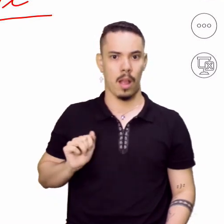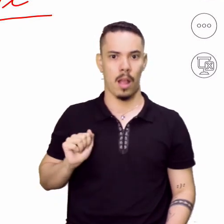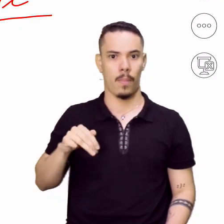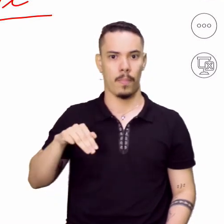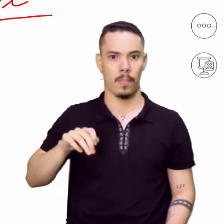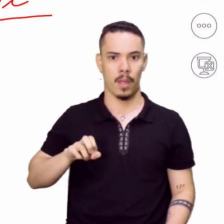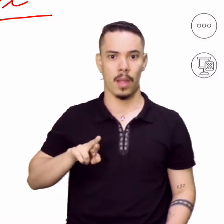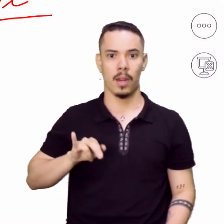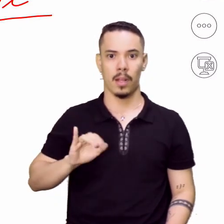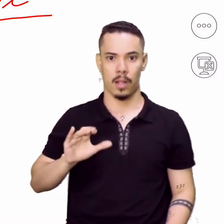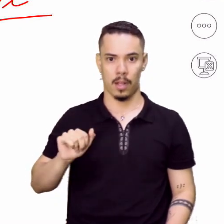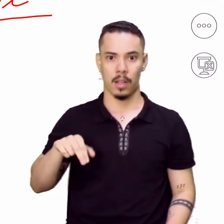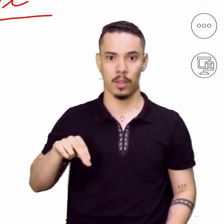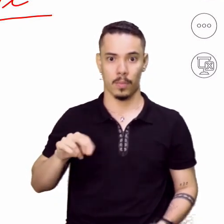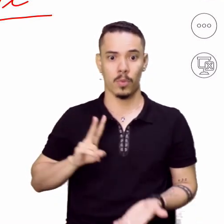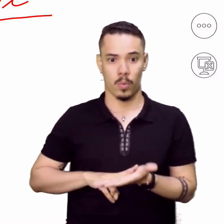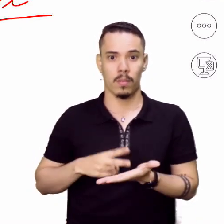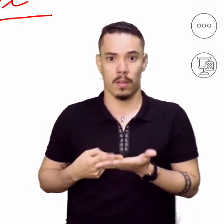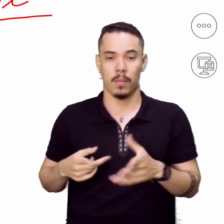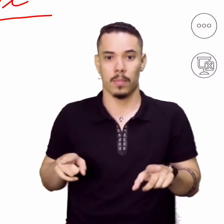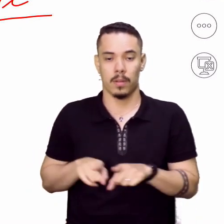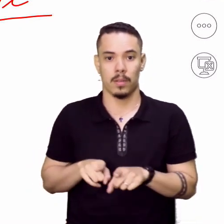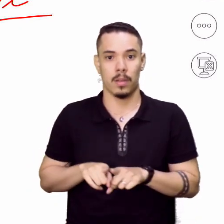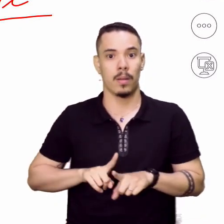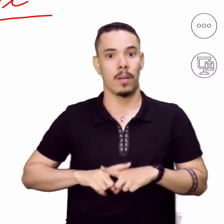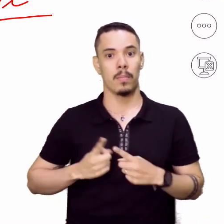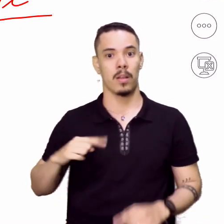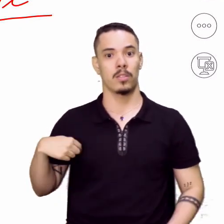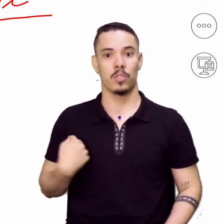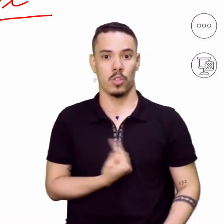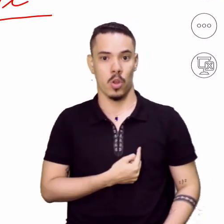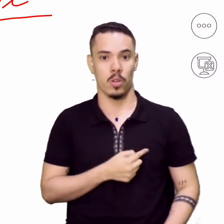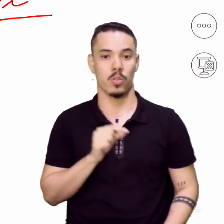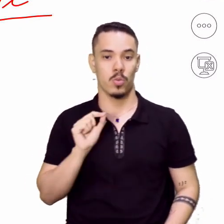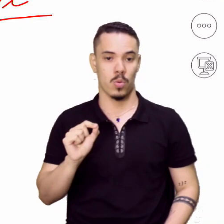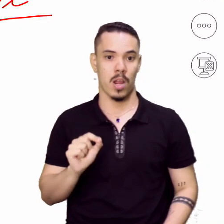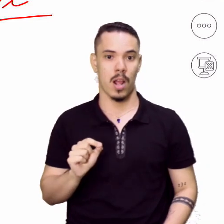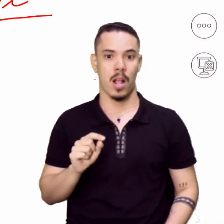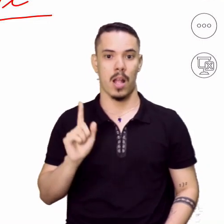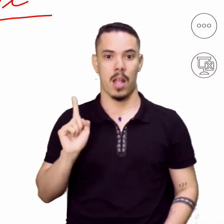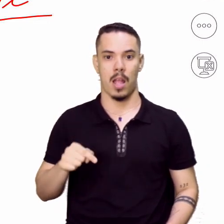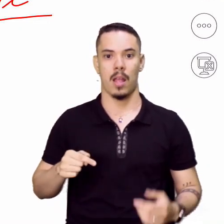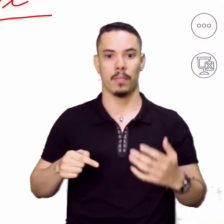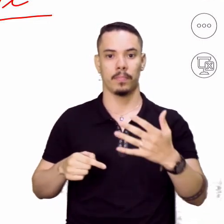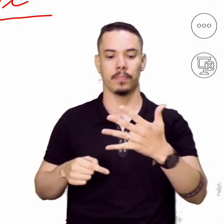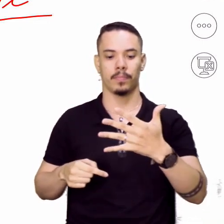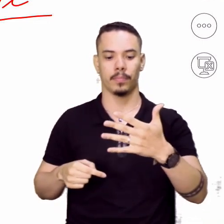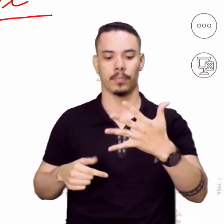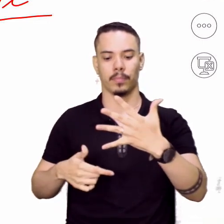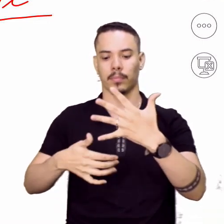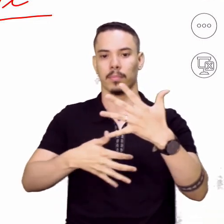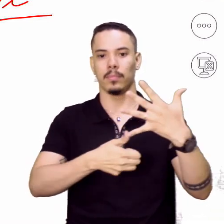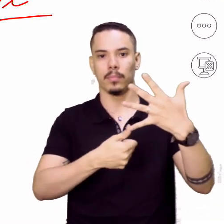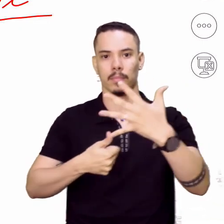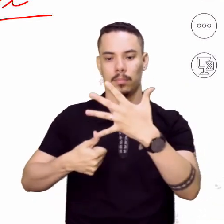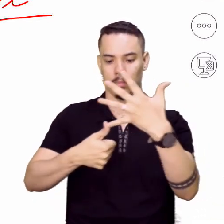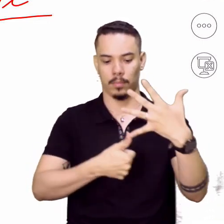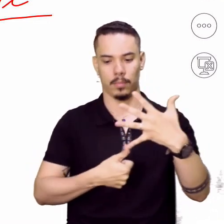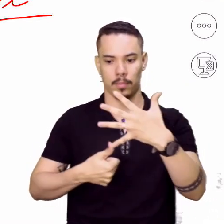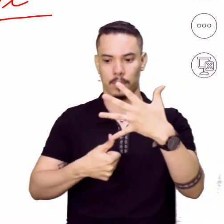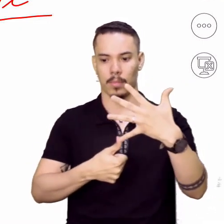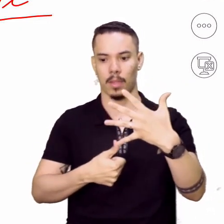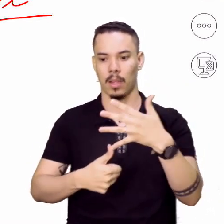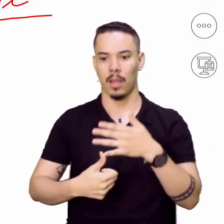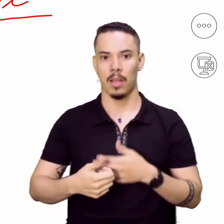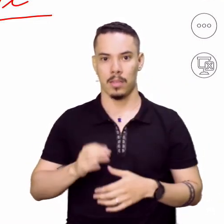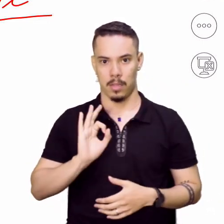nosso intérprete é americano só que nós somos sulamericanos portanto é uma mania que a gente tem